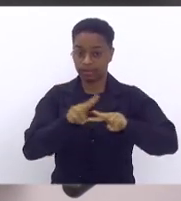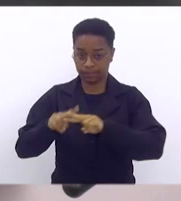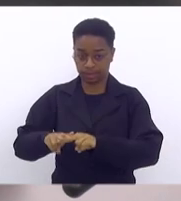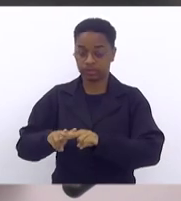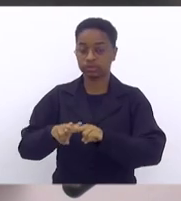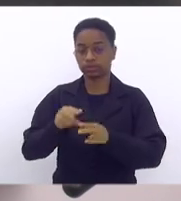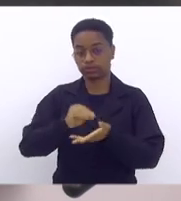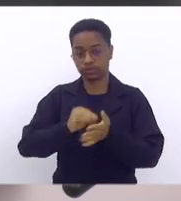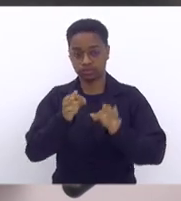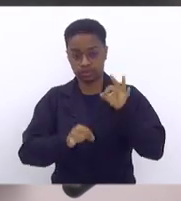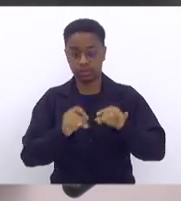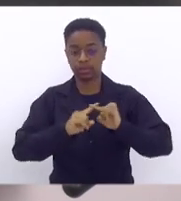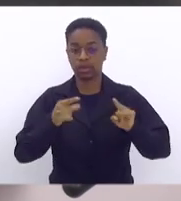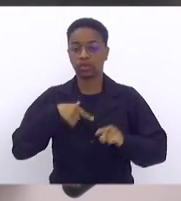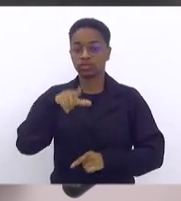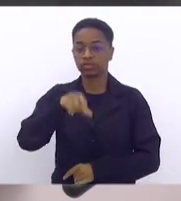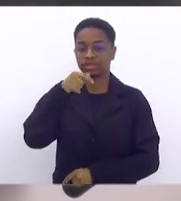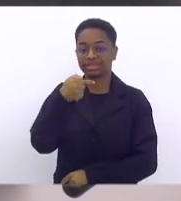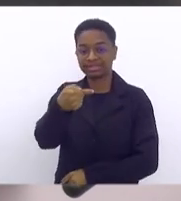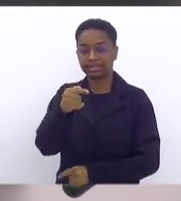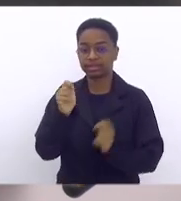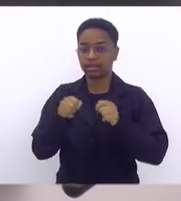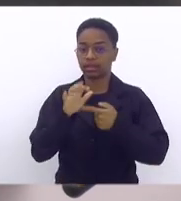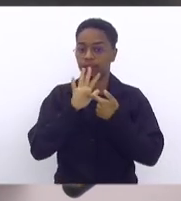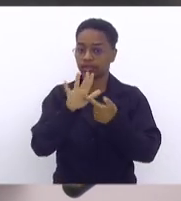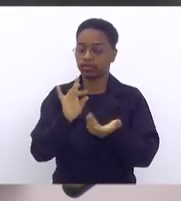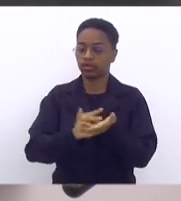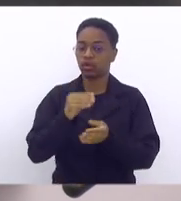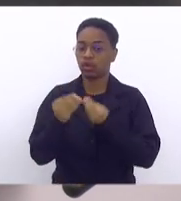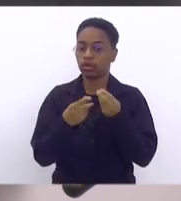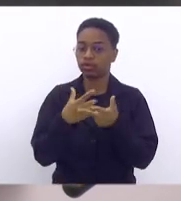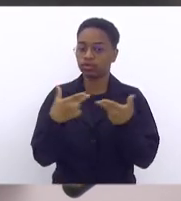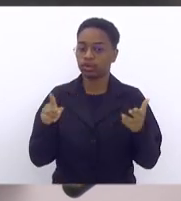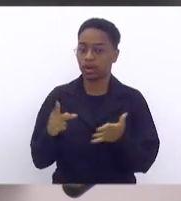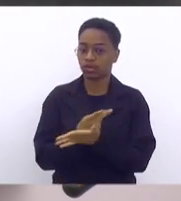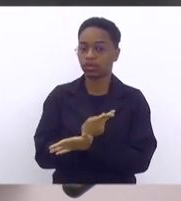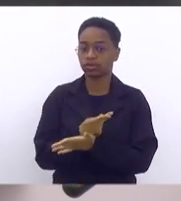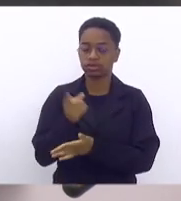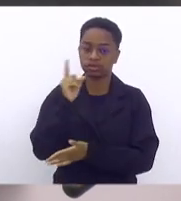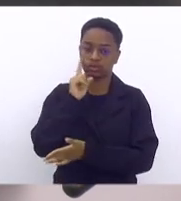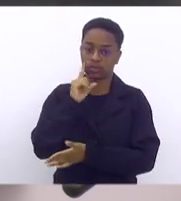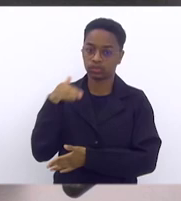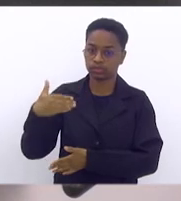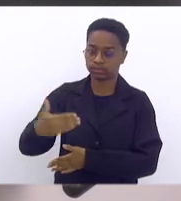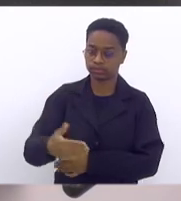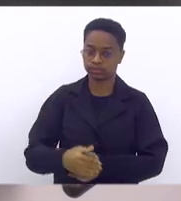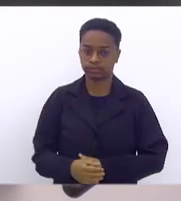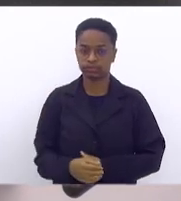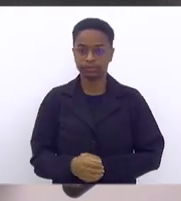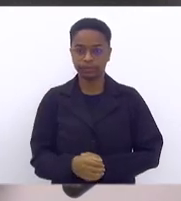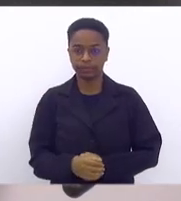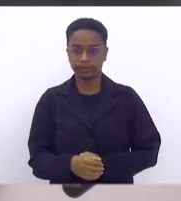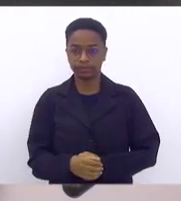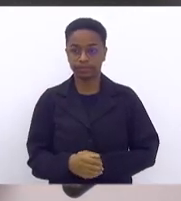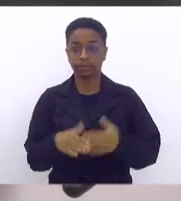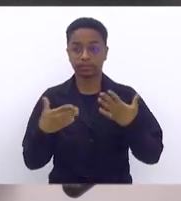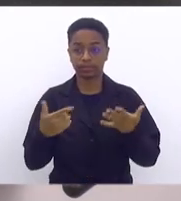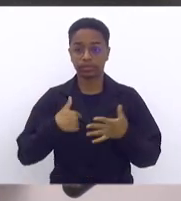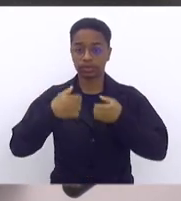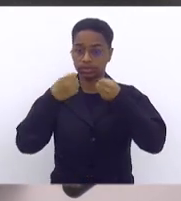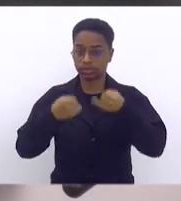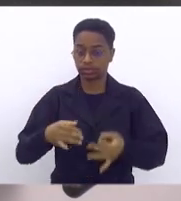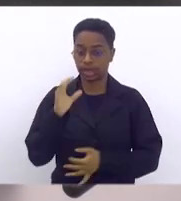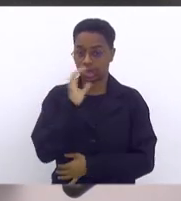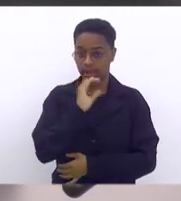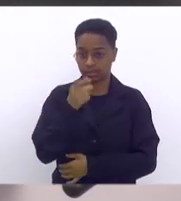7 aqui para apontar, de fato, como as coisas estão acontecendo no cotidiano, né? E aí, só para explicar